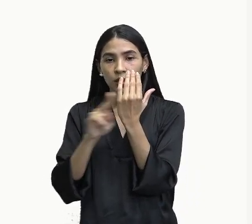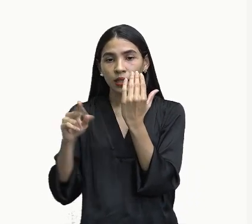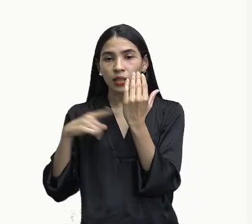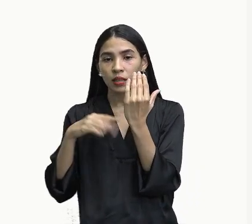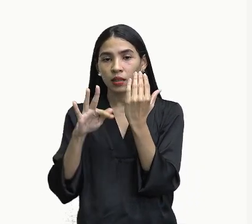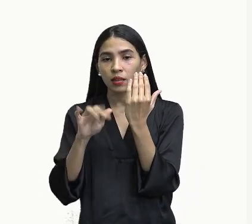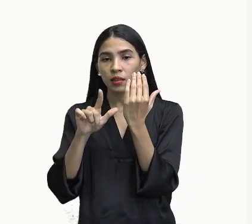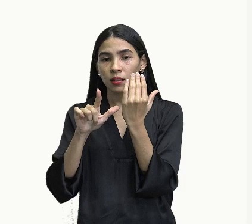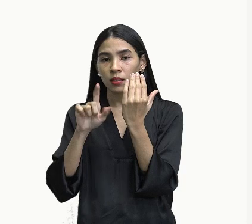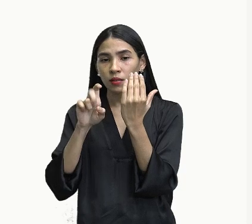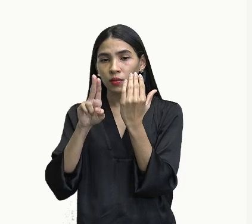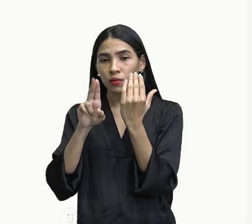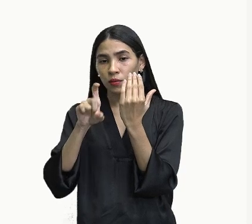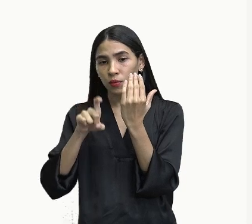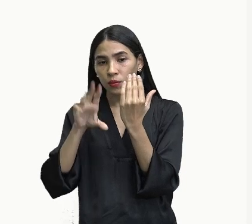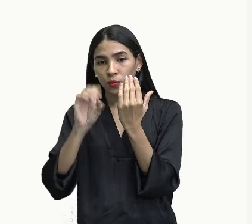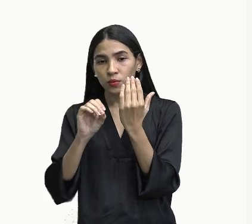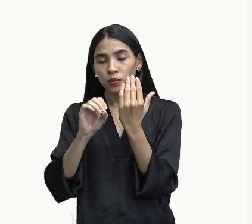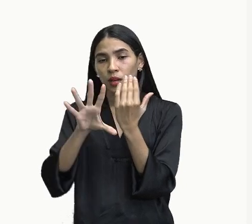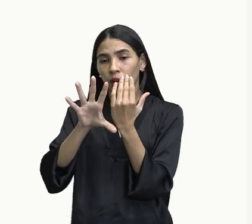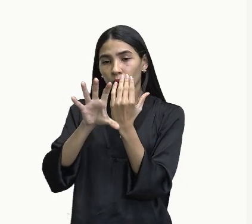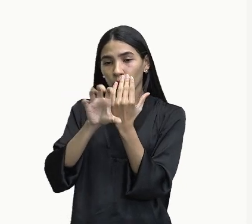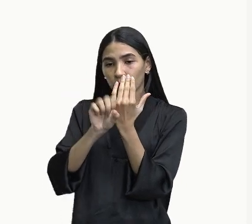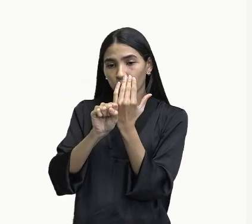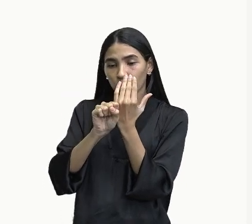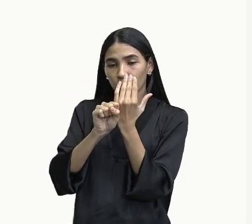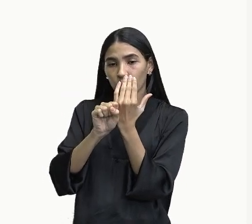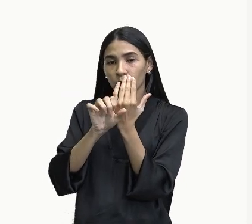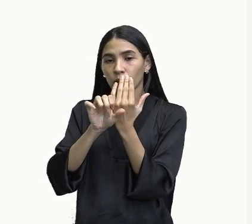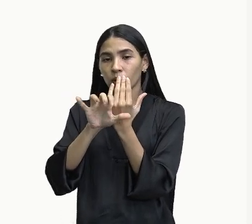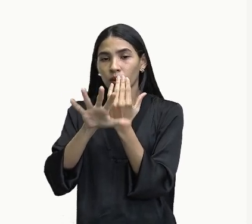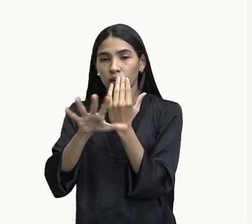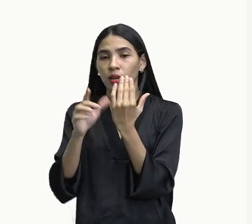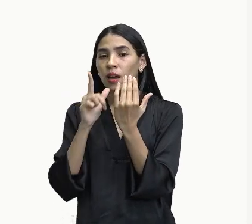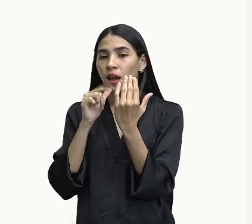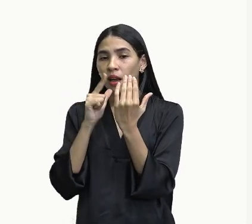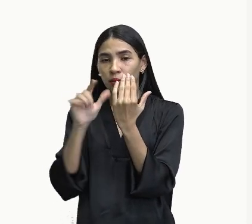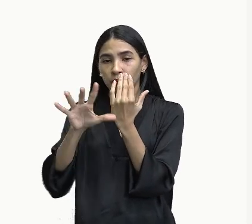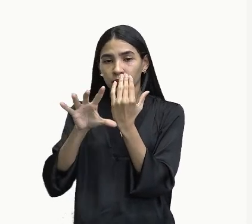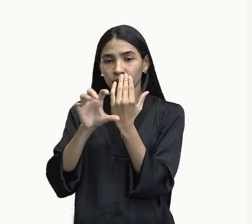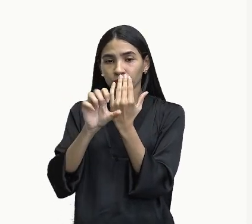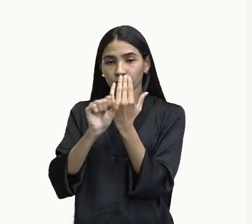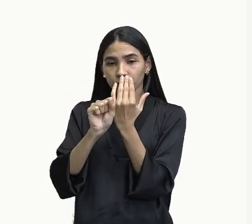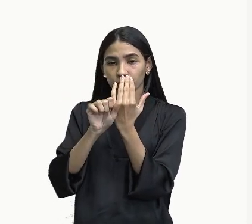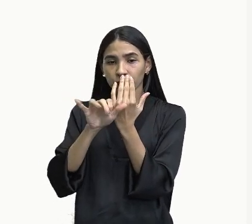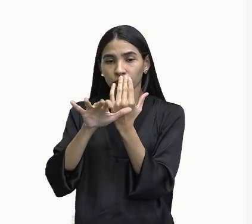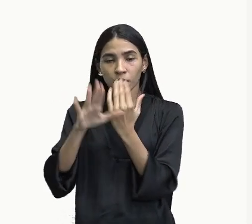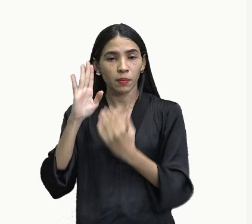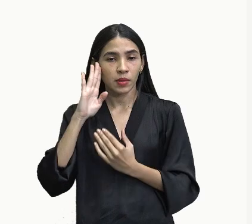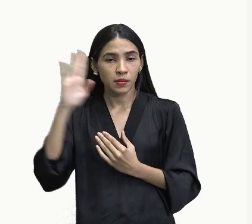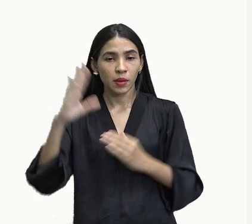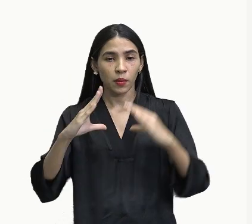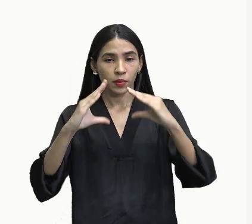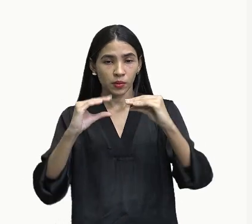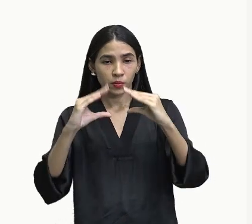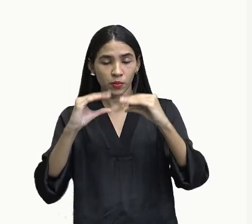em que a água entra e sai pela abertura principal da esponja